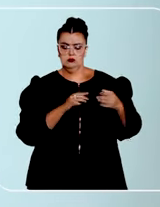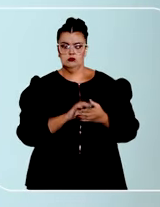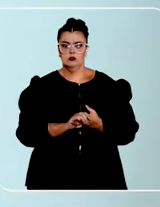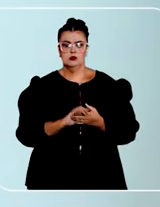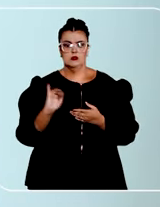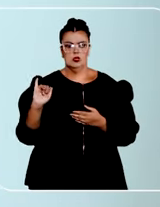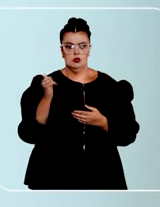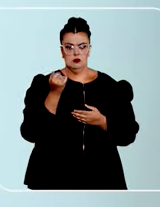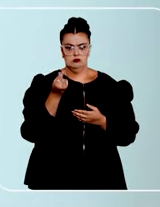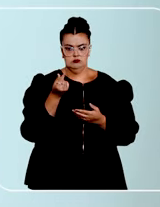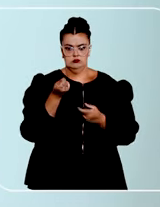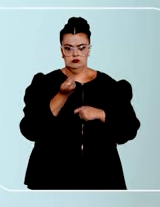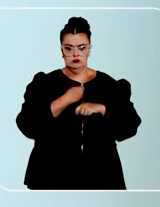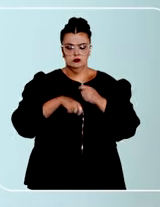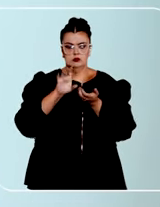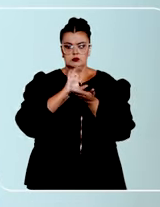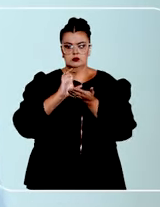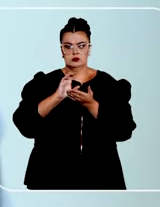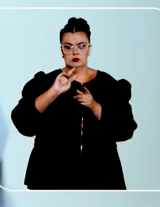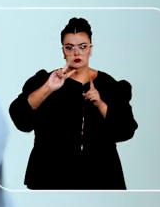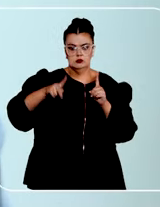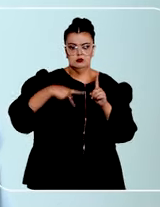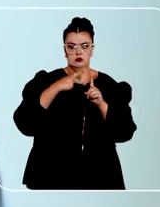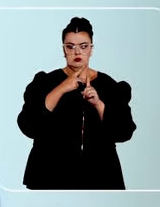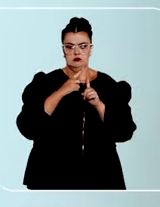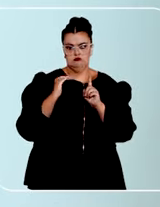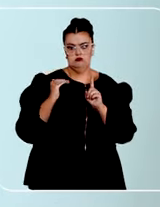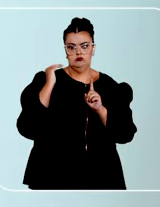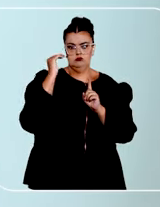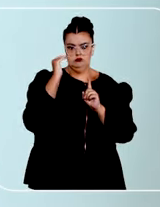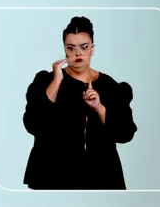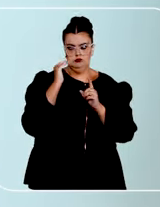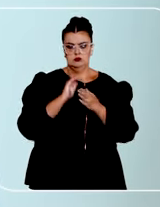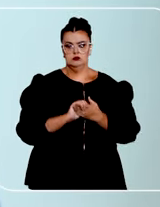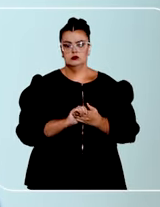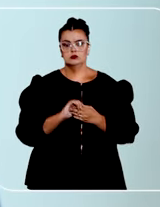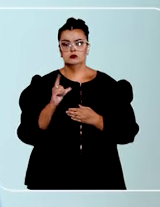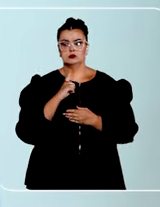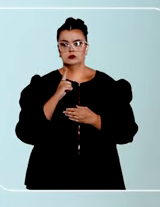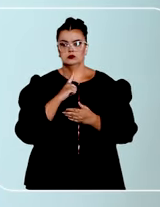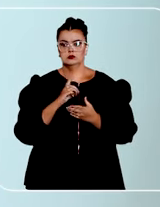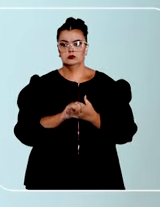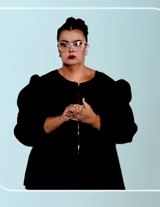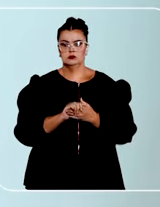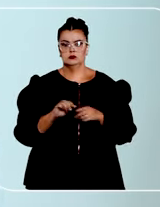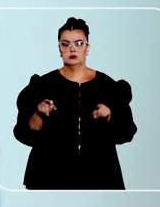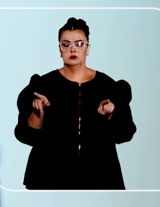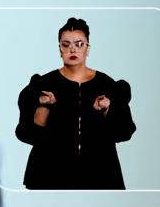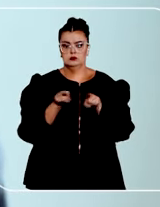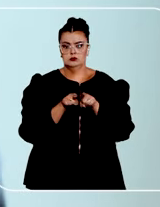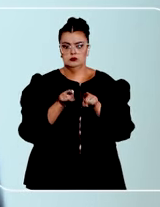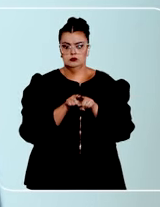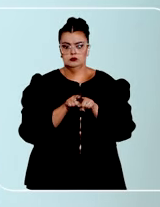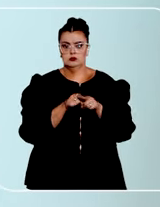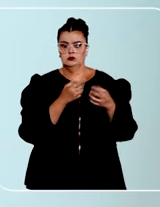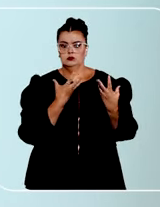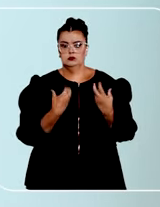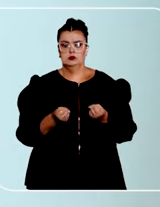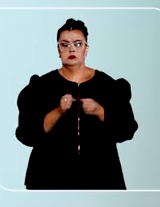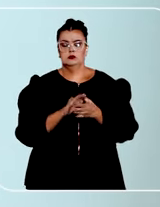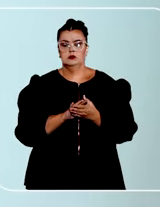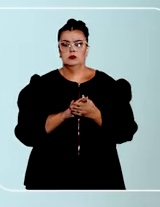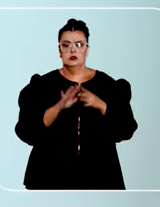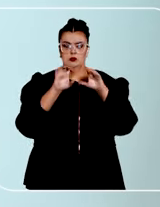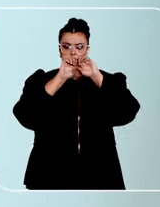proveito econômico ou valor da causa for muito alto tese essa contudo que foi rechaçada pela corte